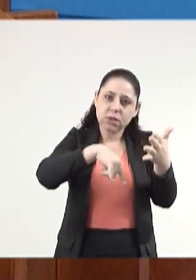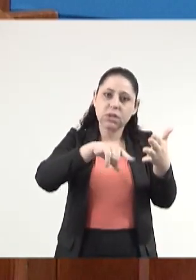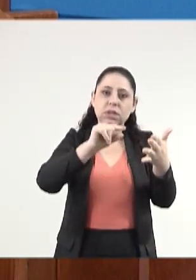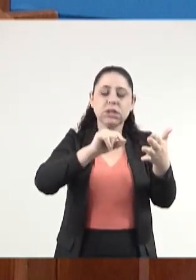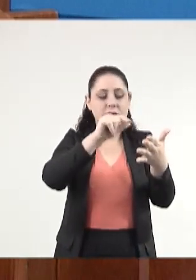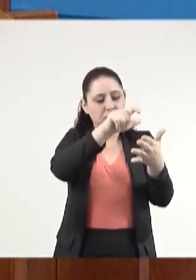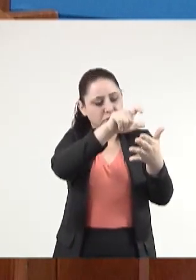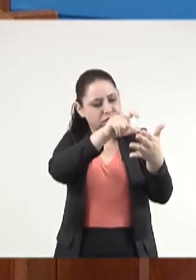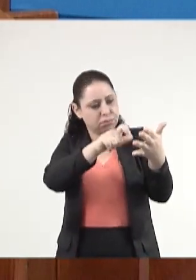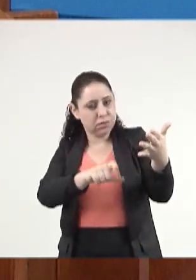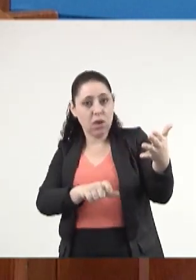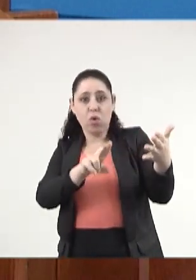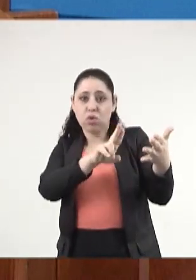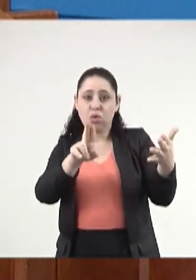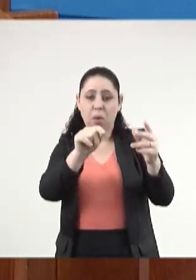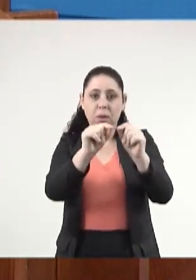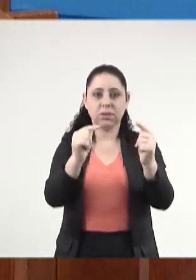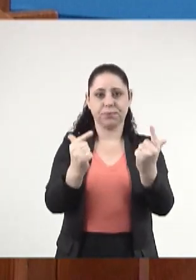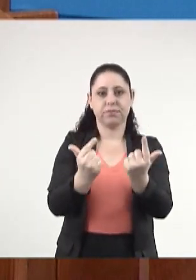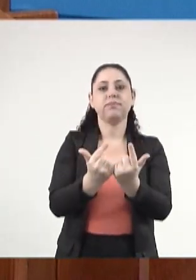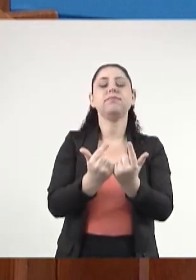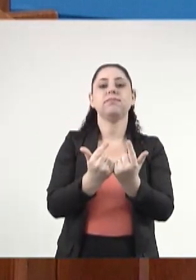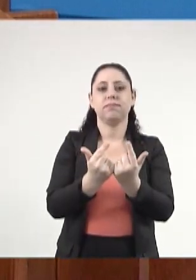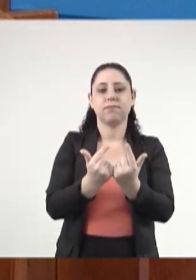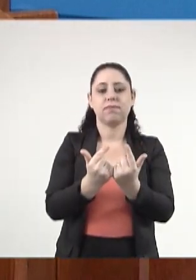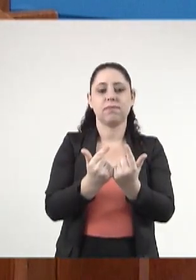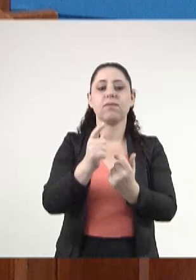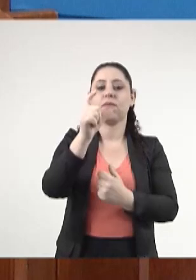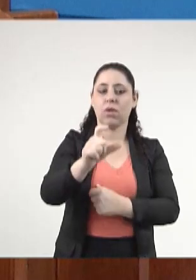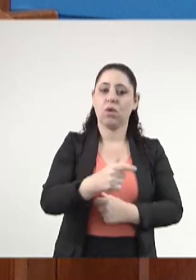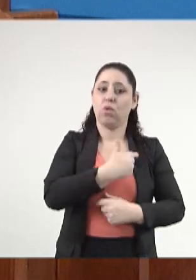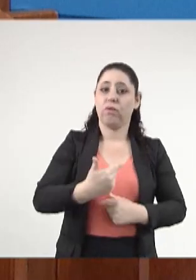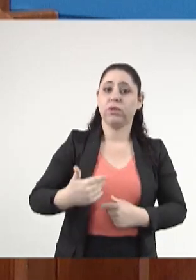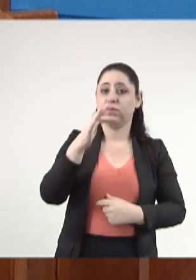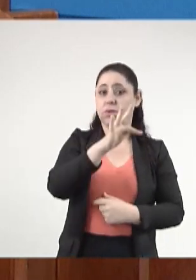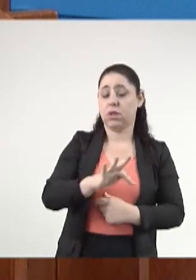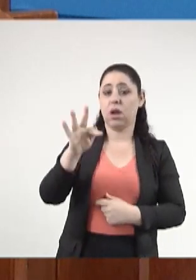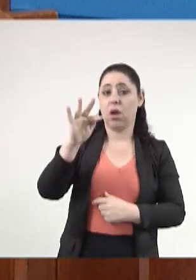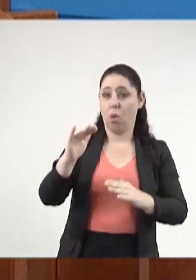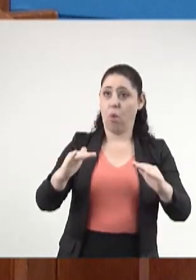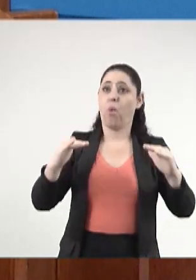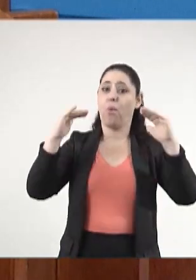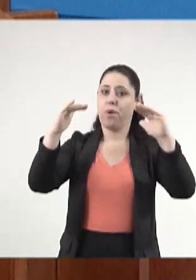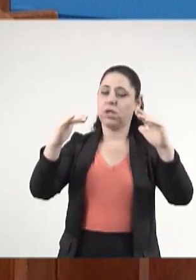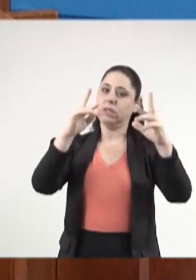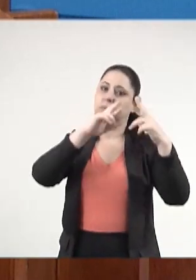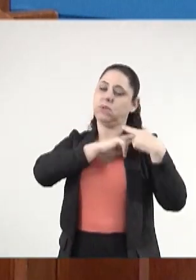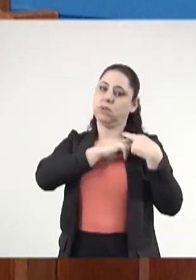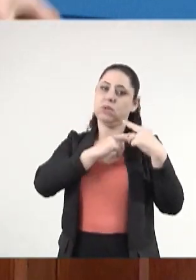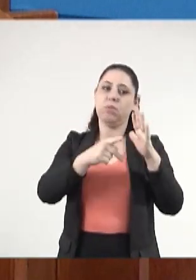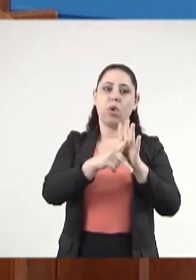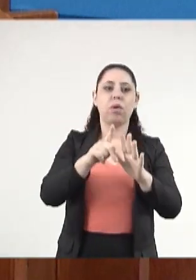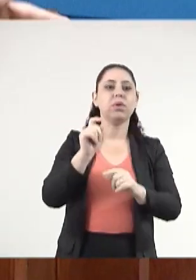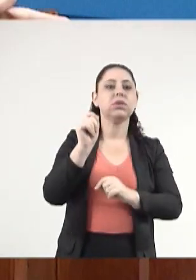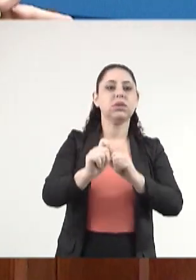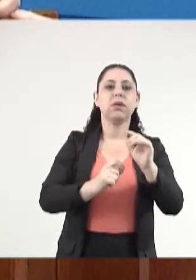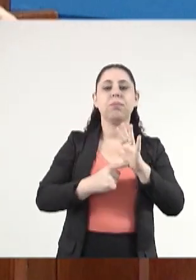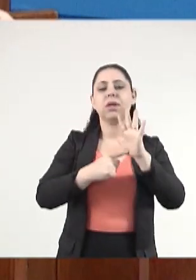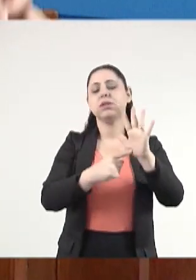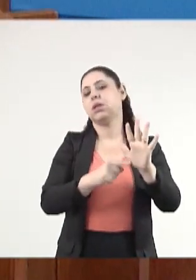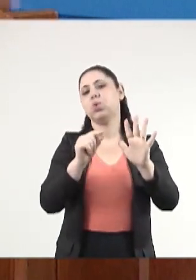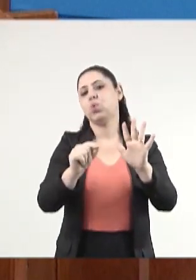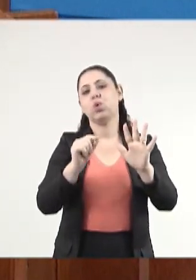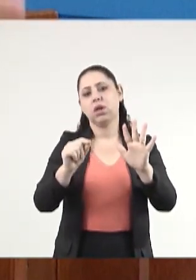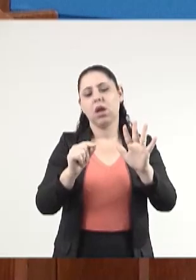que seja em nome da nossa casa, para o governo federal, para as autoridades responsáveis, para que